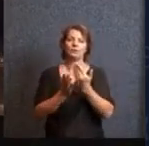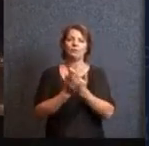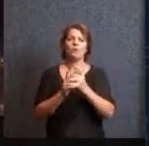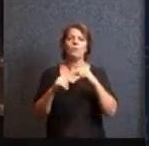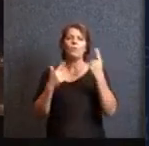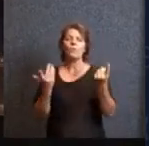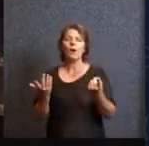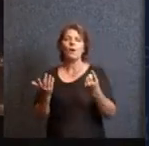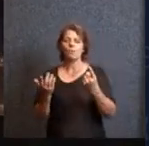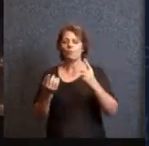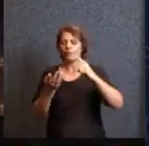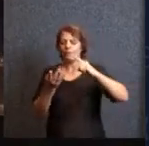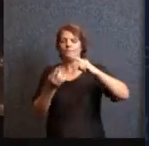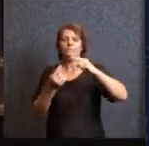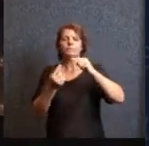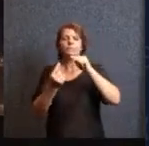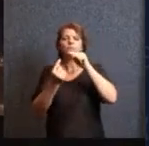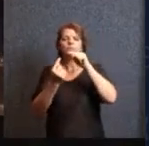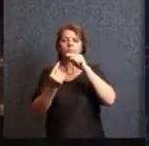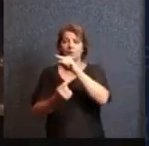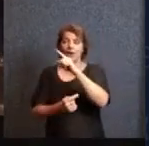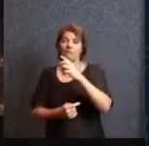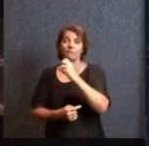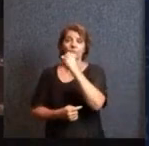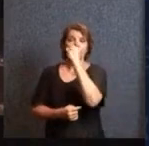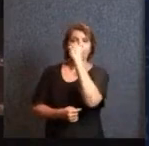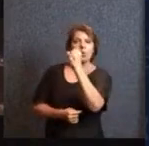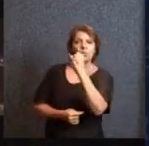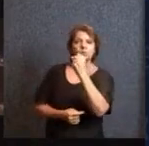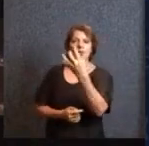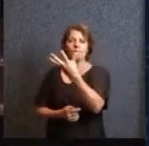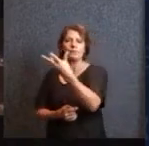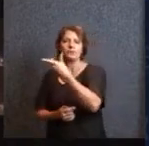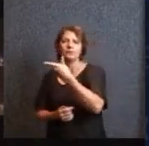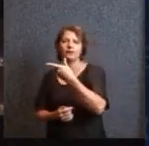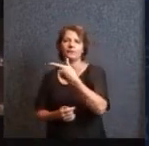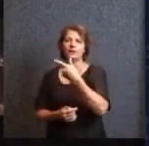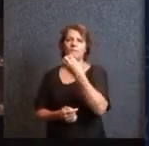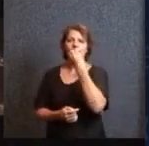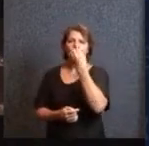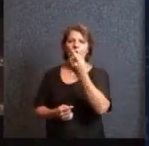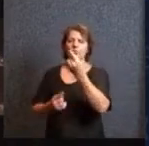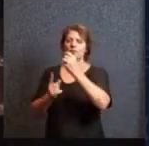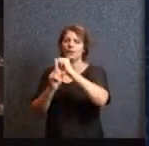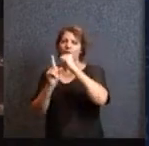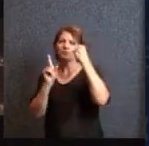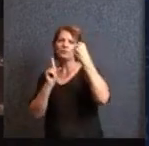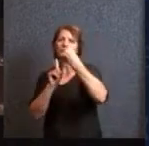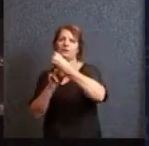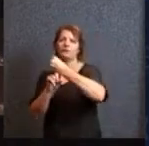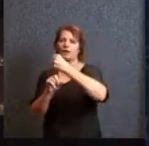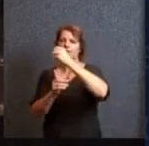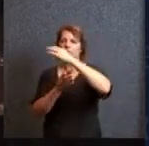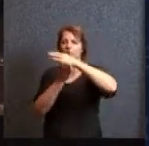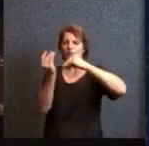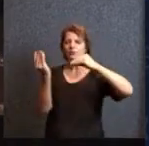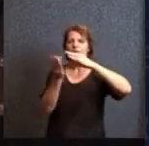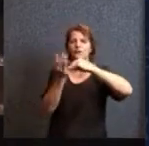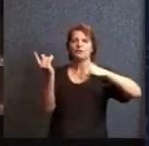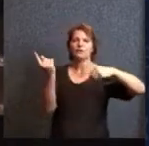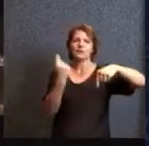os pontos fortes que tem ali, que podem ser socializados com toda a rede, quais são